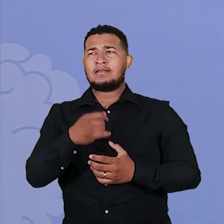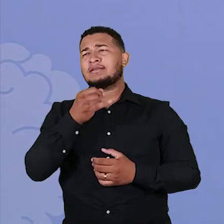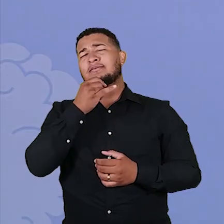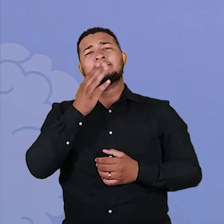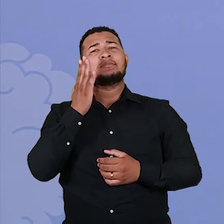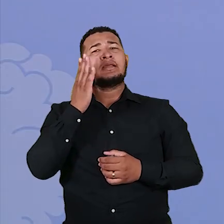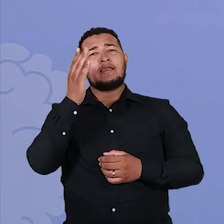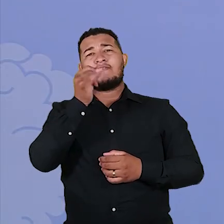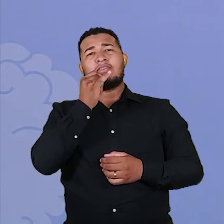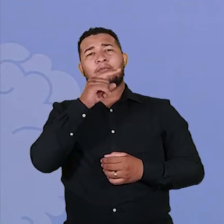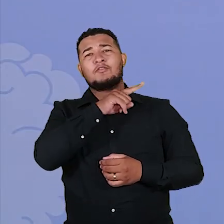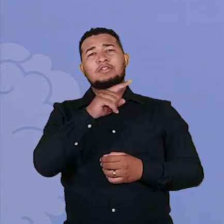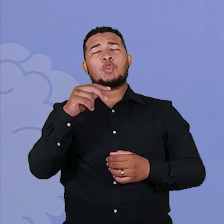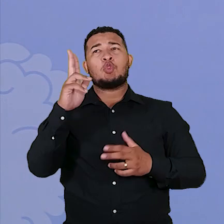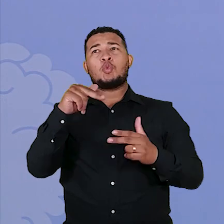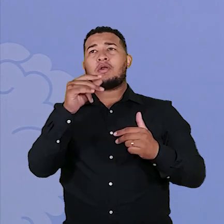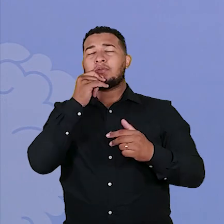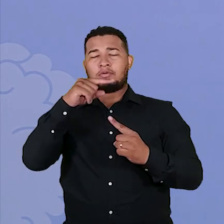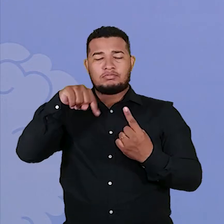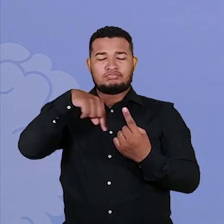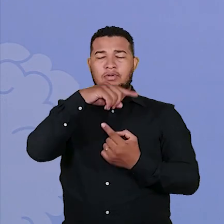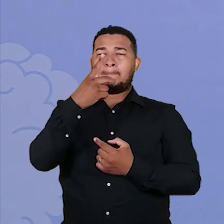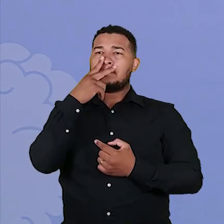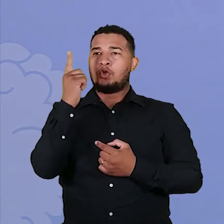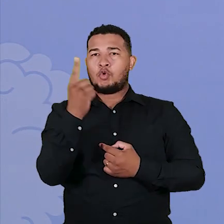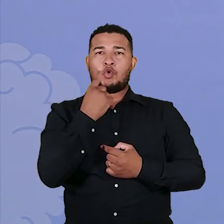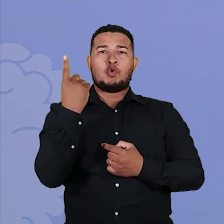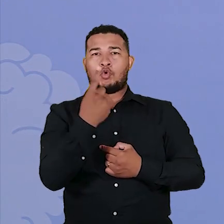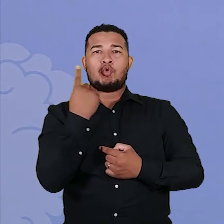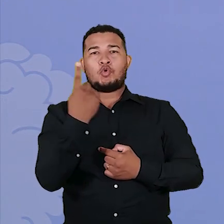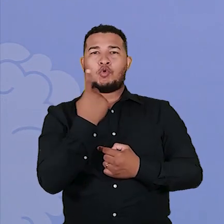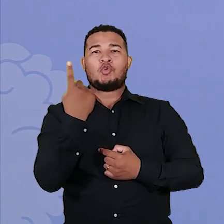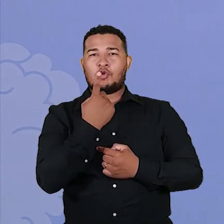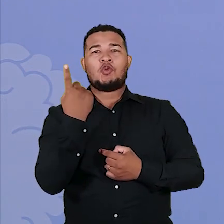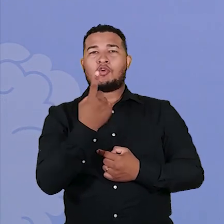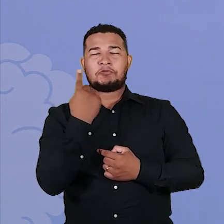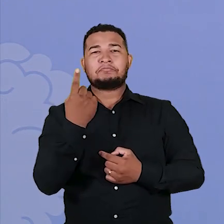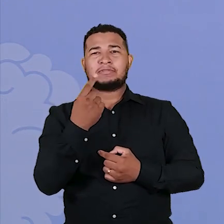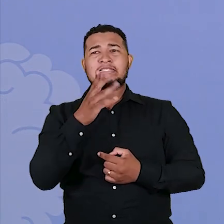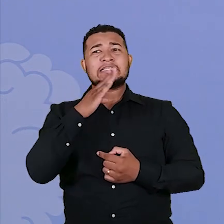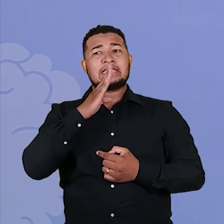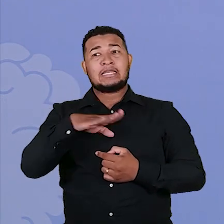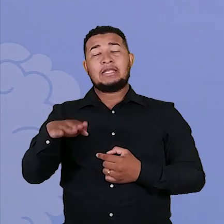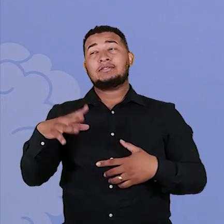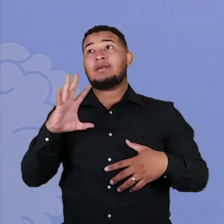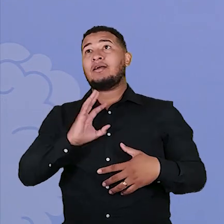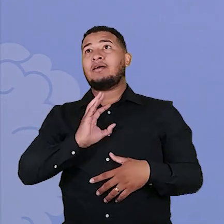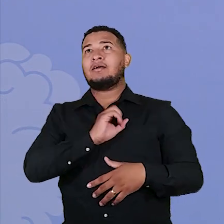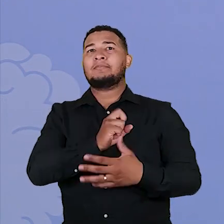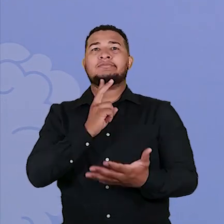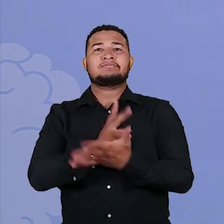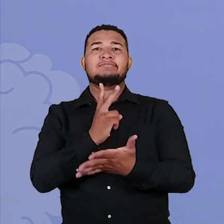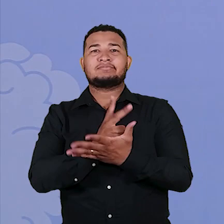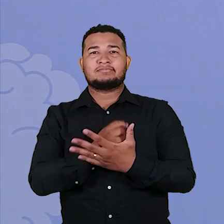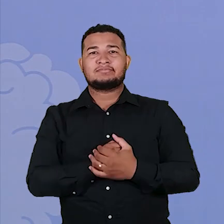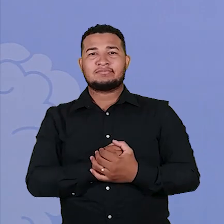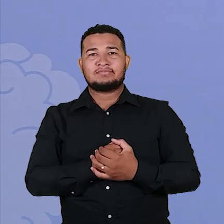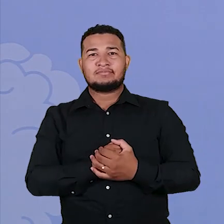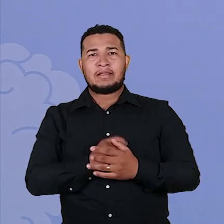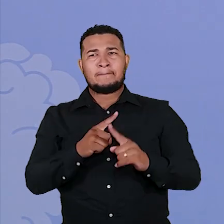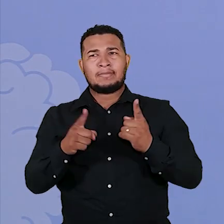e quem nunca ou girando sobre si mesmo quando criança criança adora fazer isso né